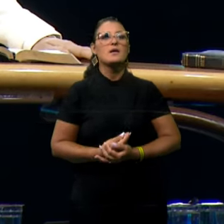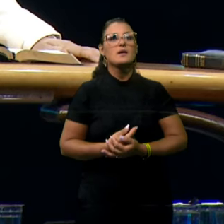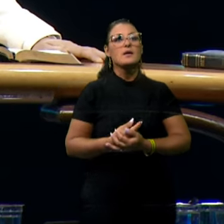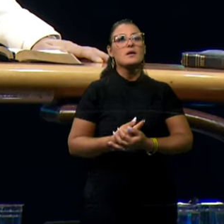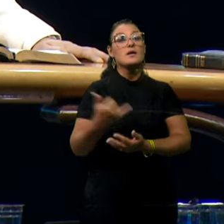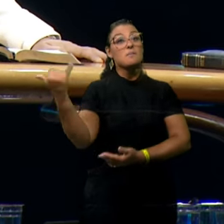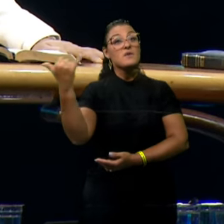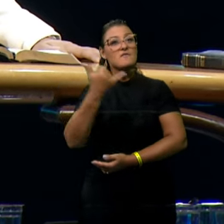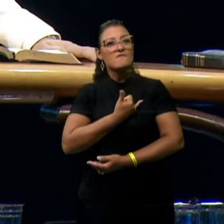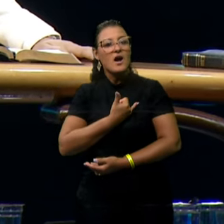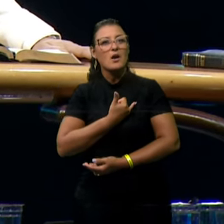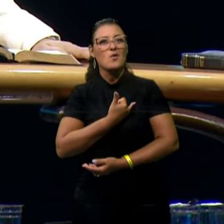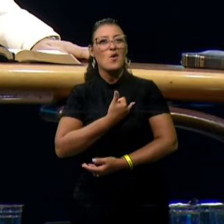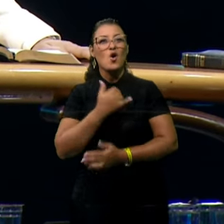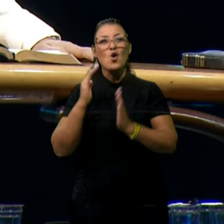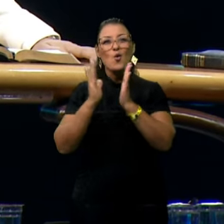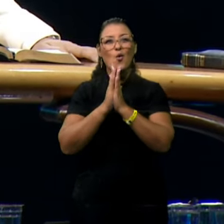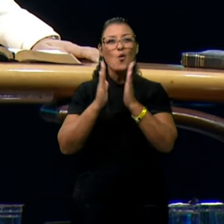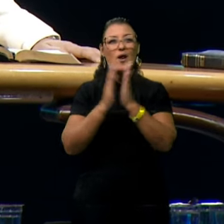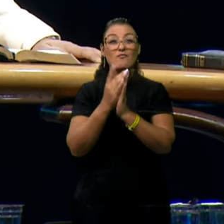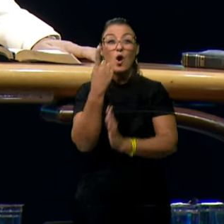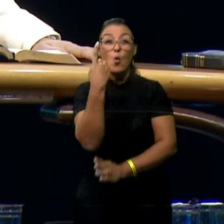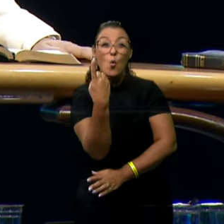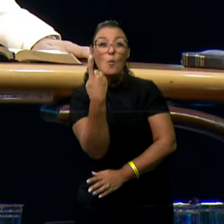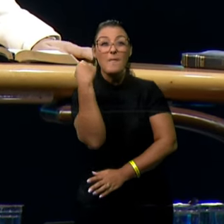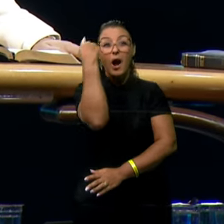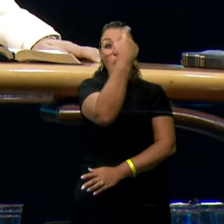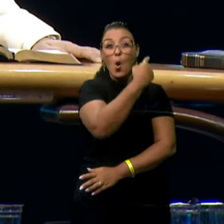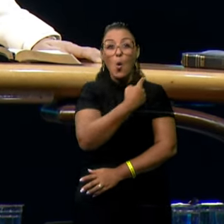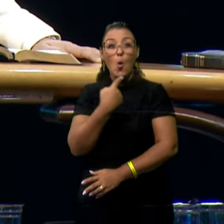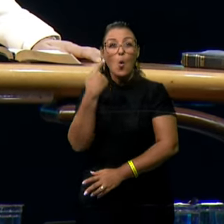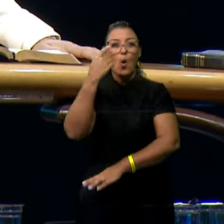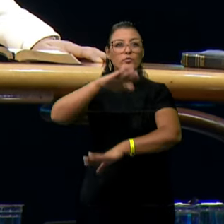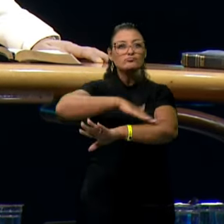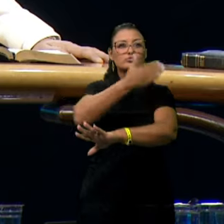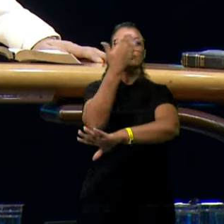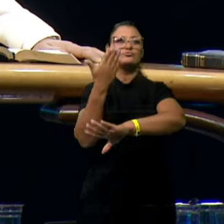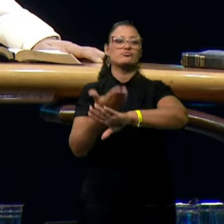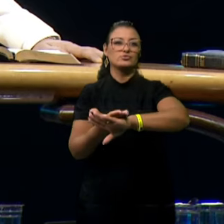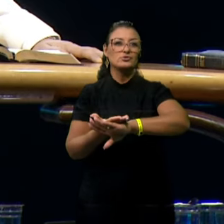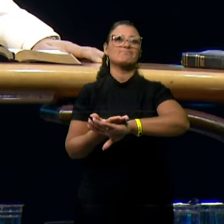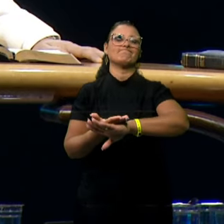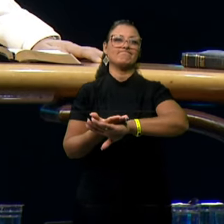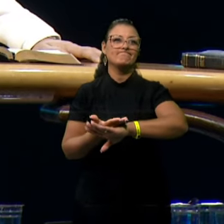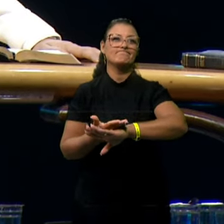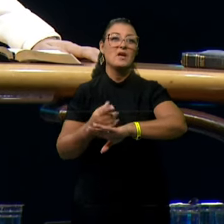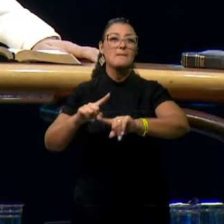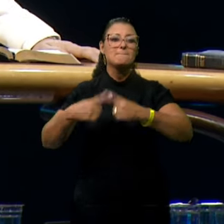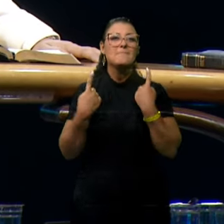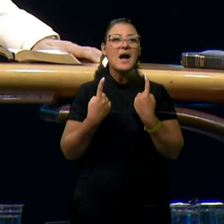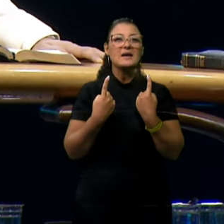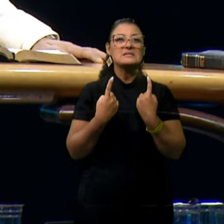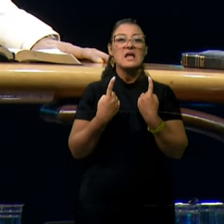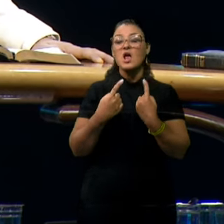não temos essa força temos para estética para mim